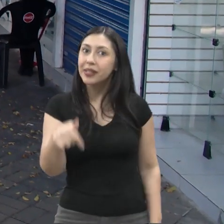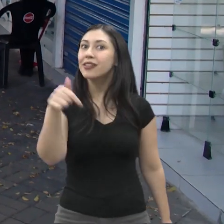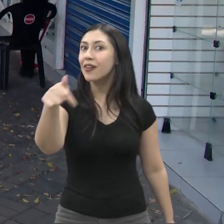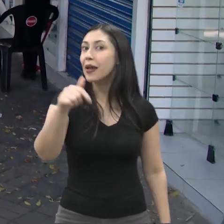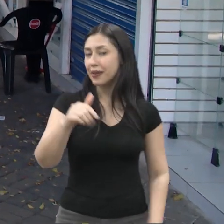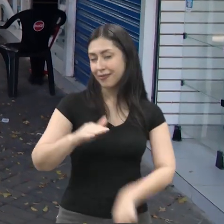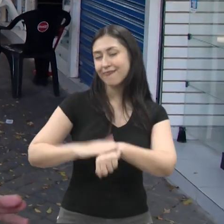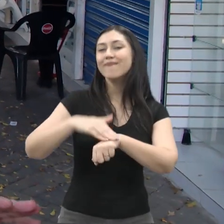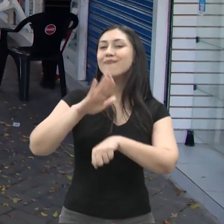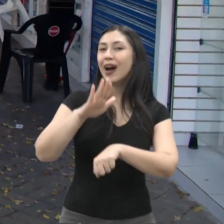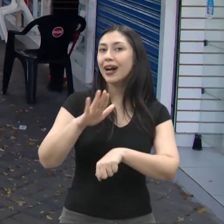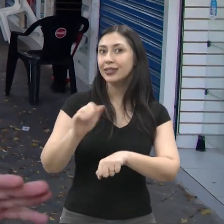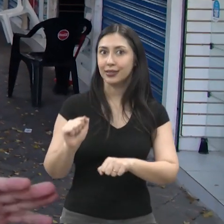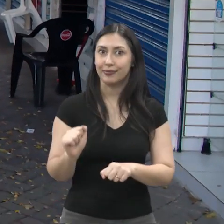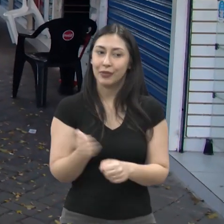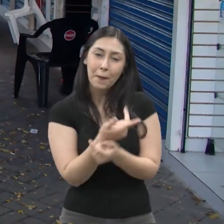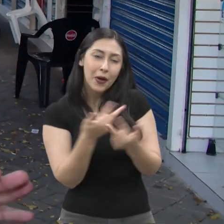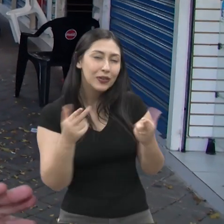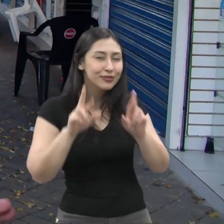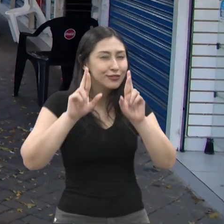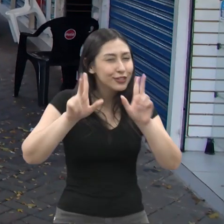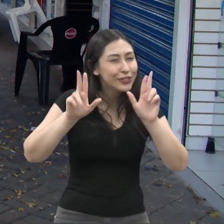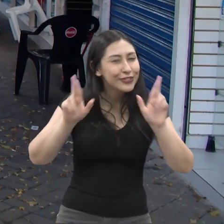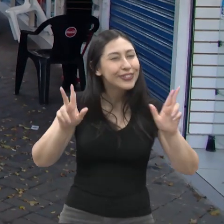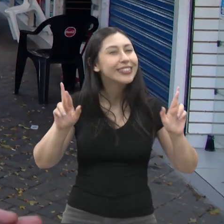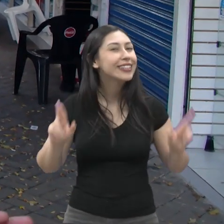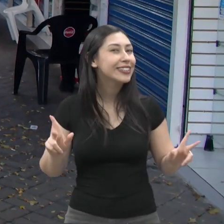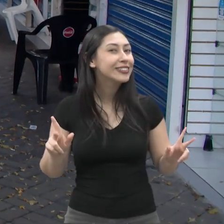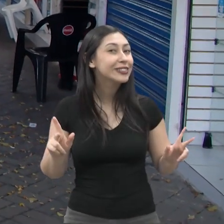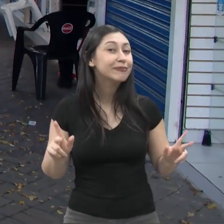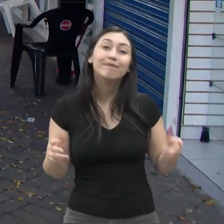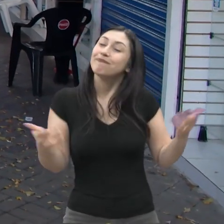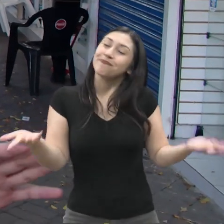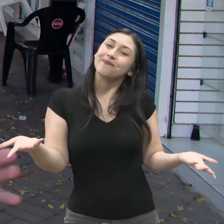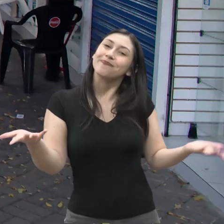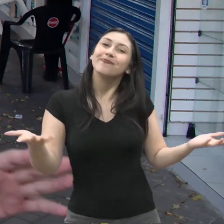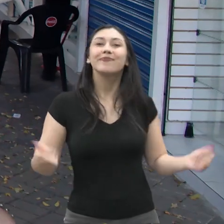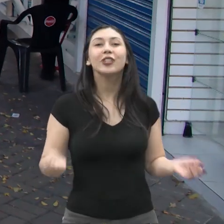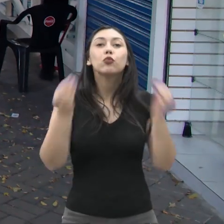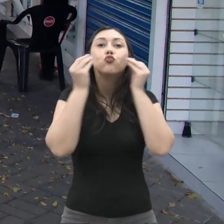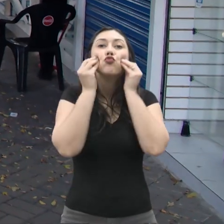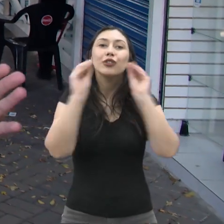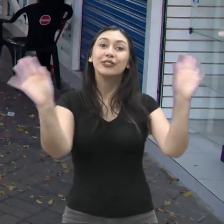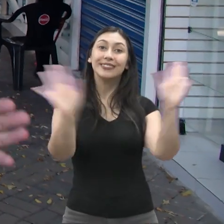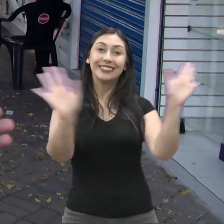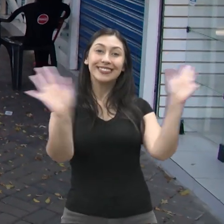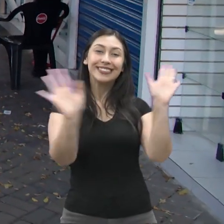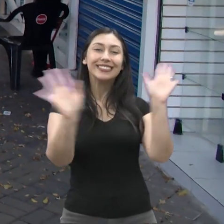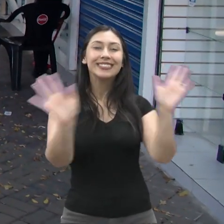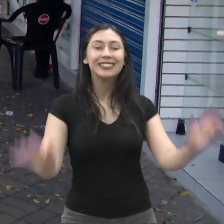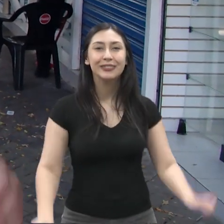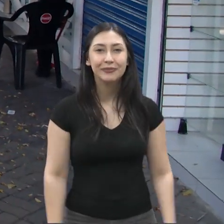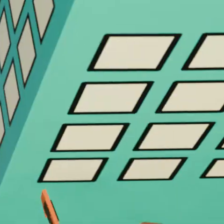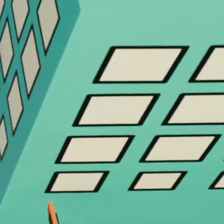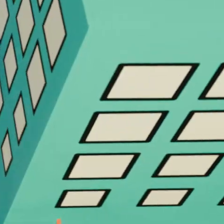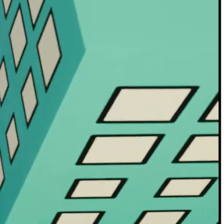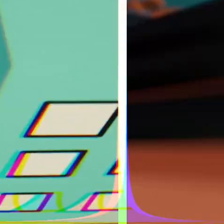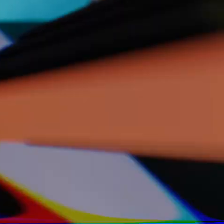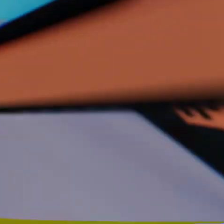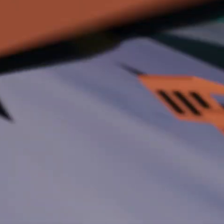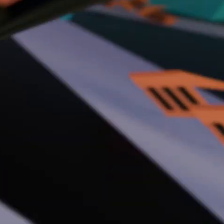semana que vem tem mais Tá na Rua com alguma surpresa, alguma coisa inesperada. E é isso. Beijo, tchau, fui.